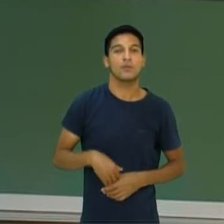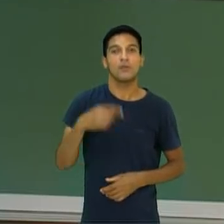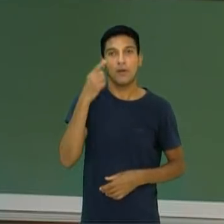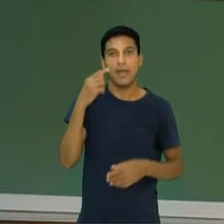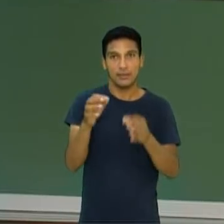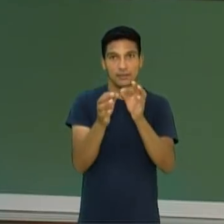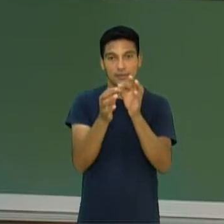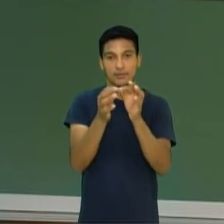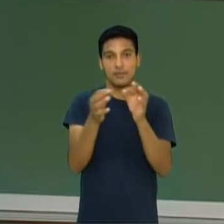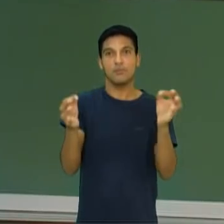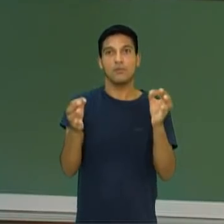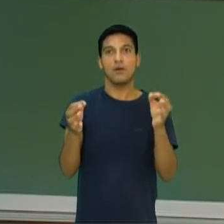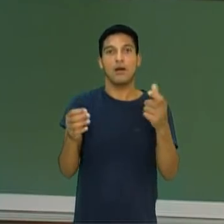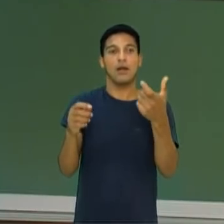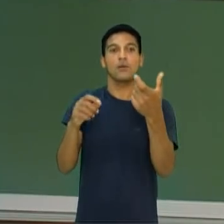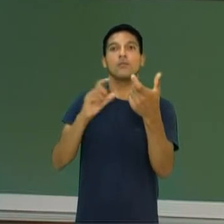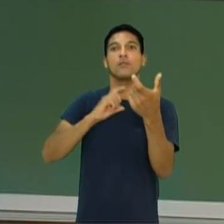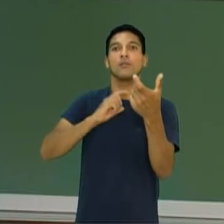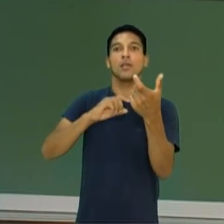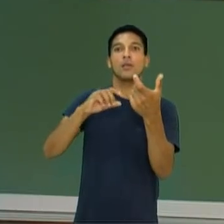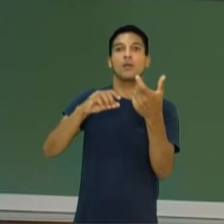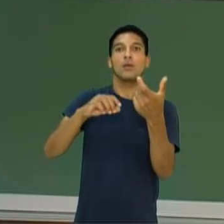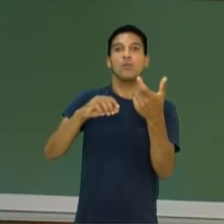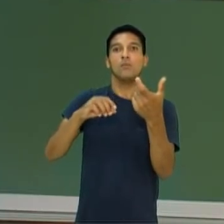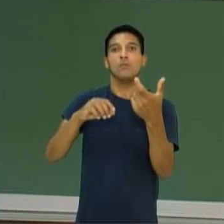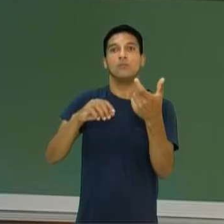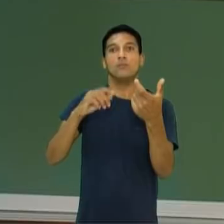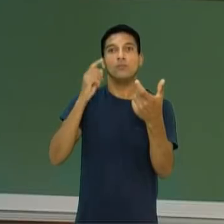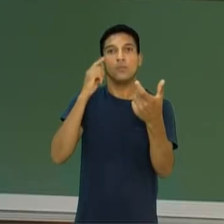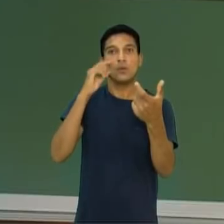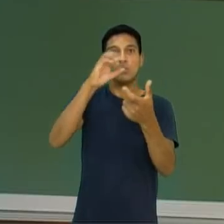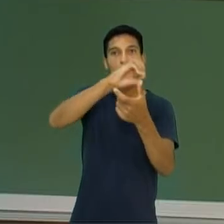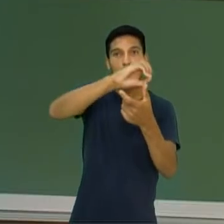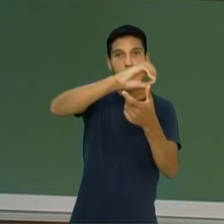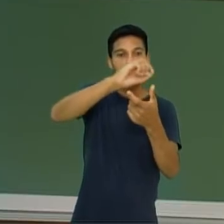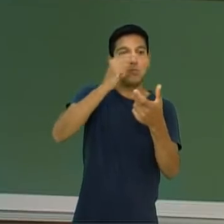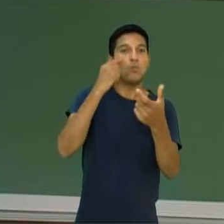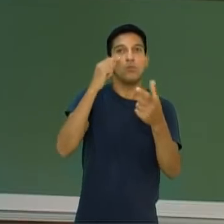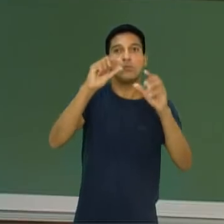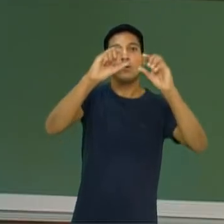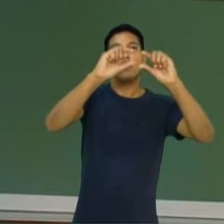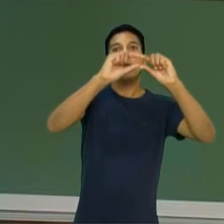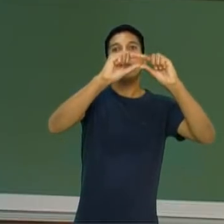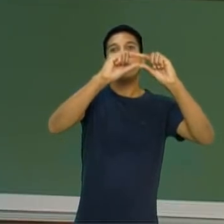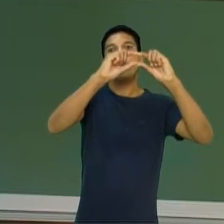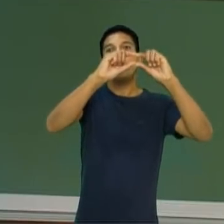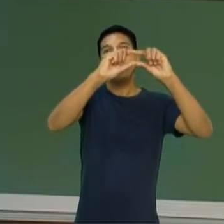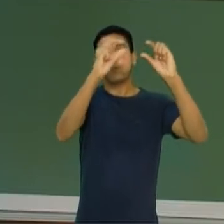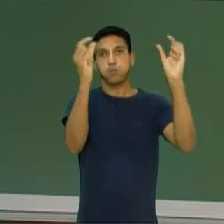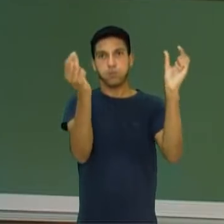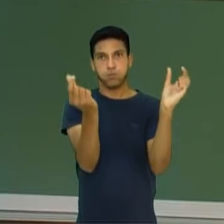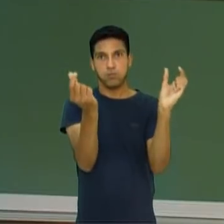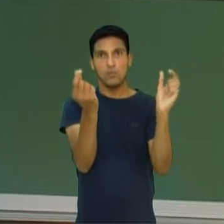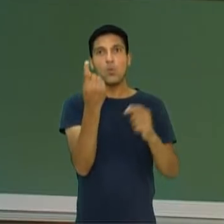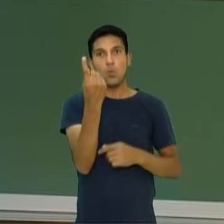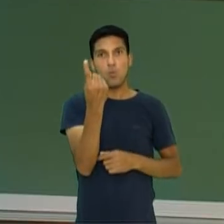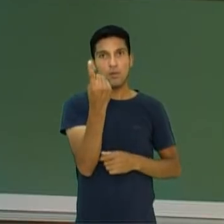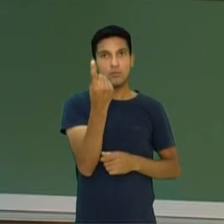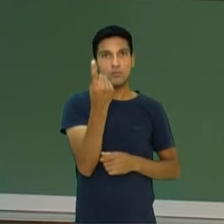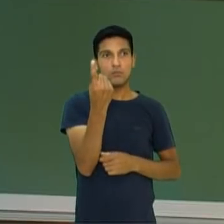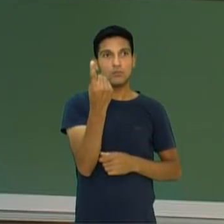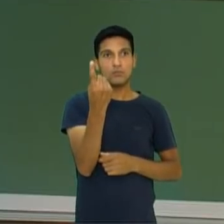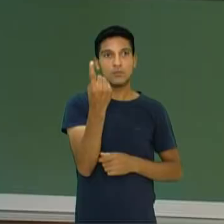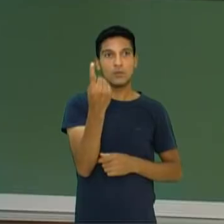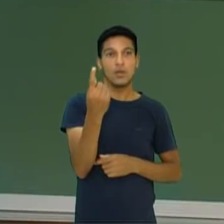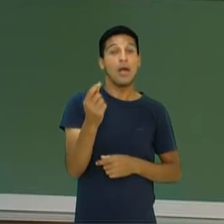tá? Existe um outro arco que usa roldanas nas pontas e ele parece que tem